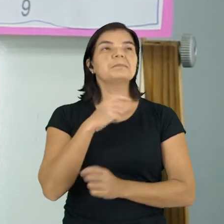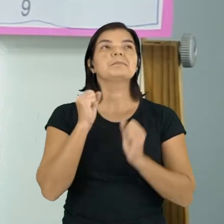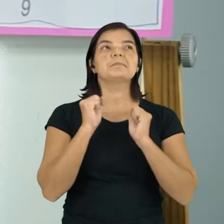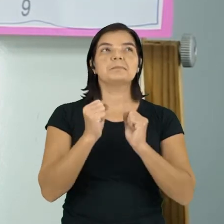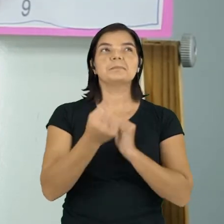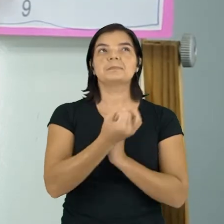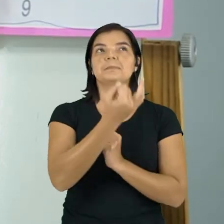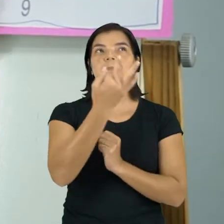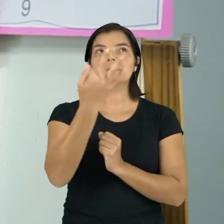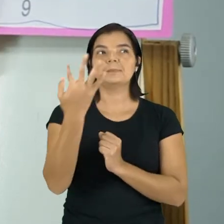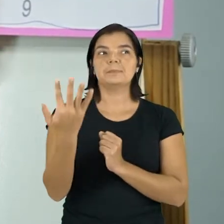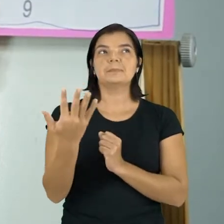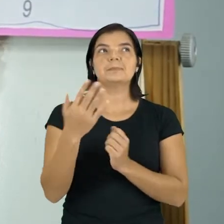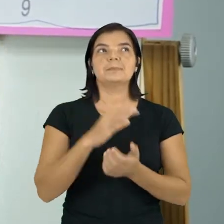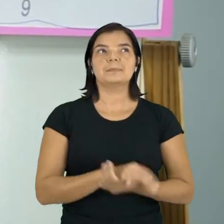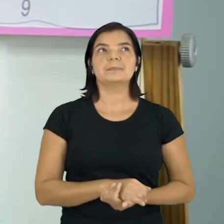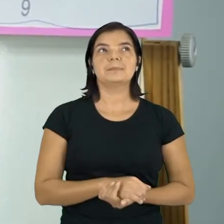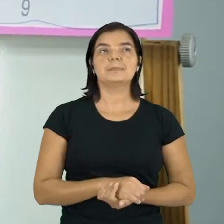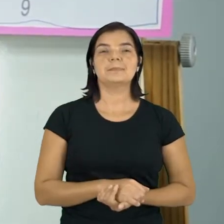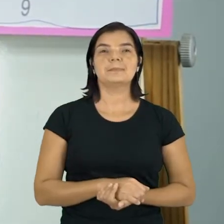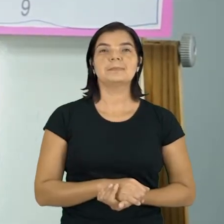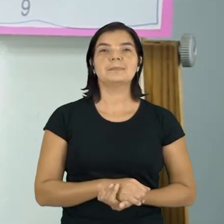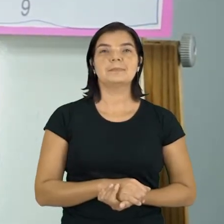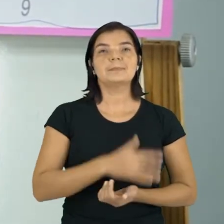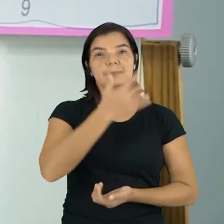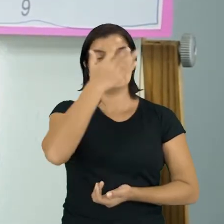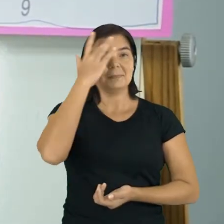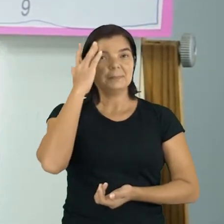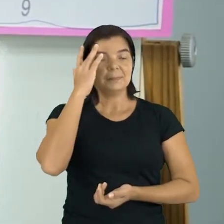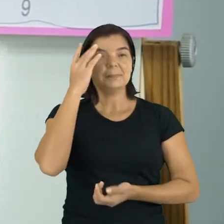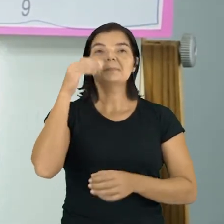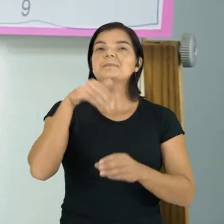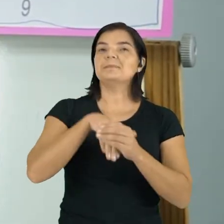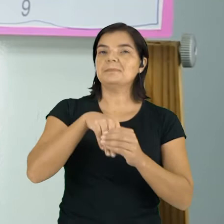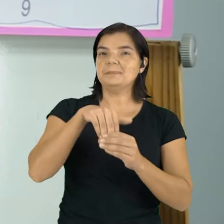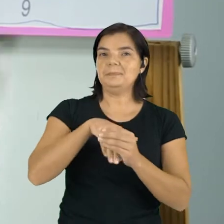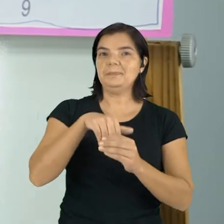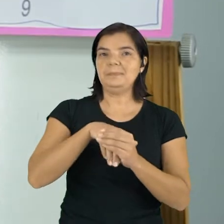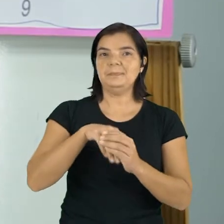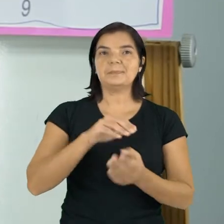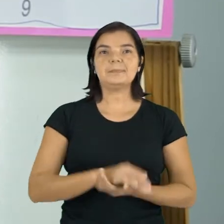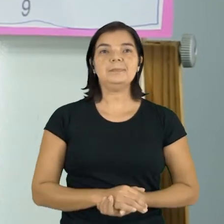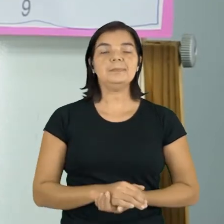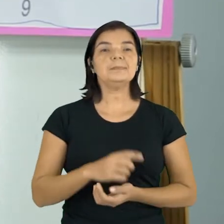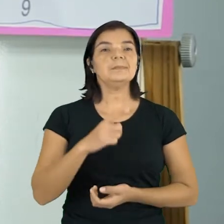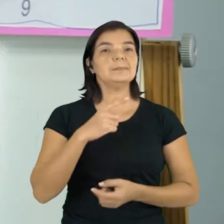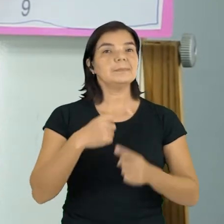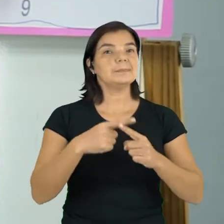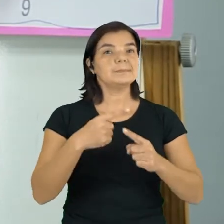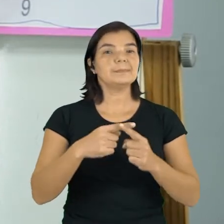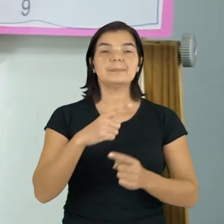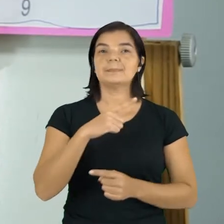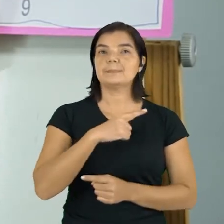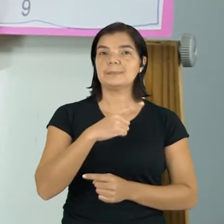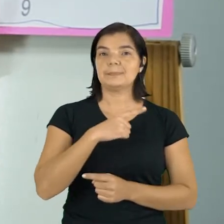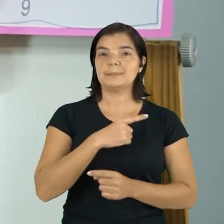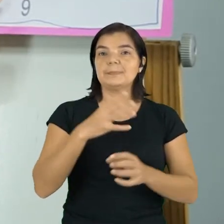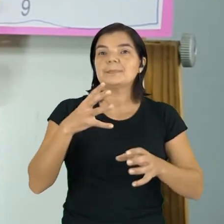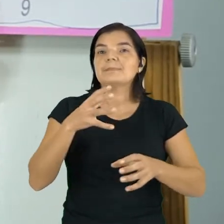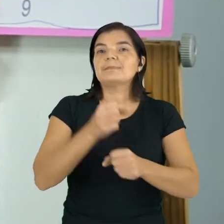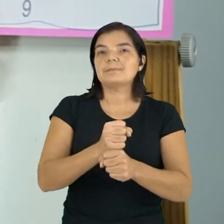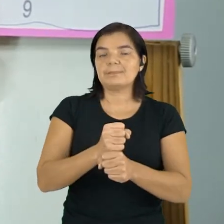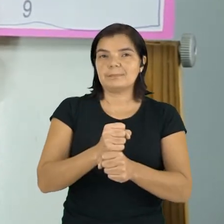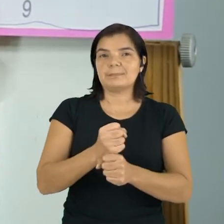contar saber a quantidade de pessoas que votaram Porque nós temos como